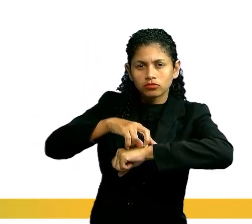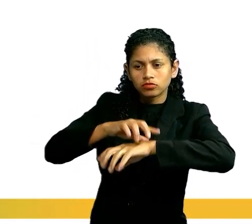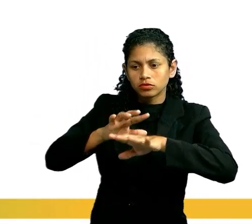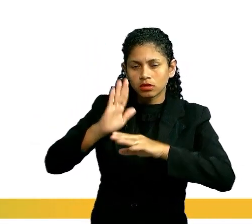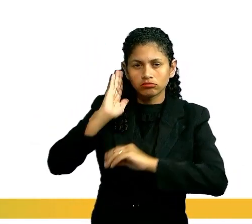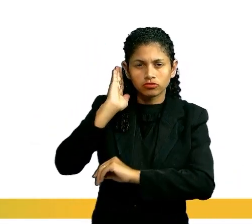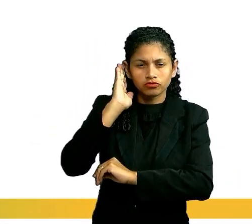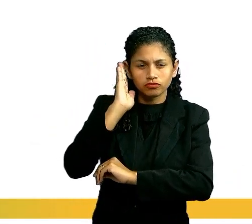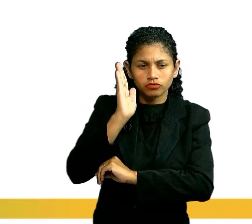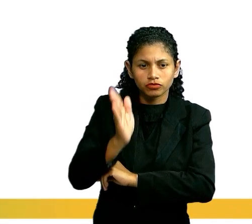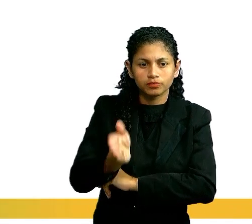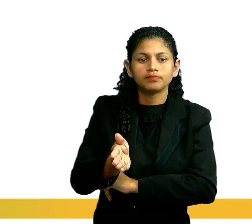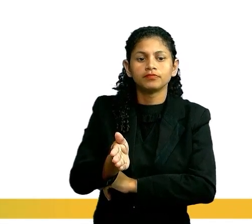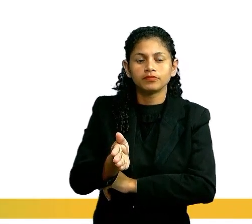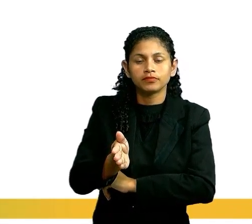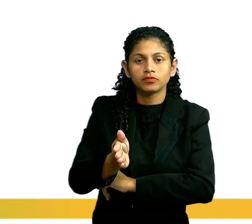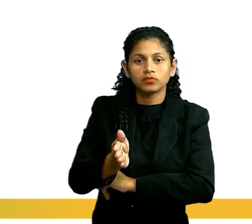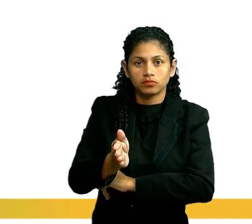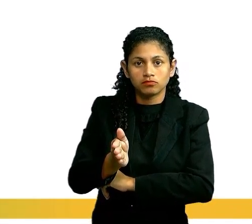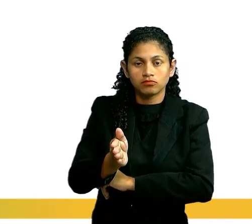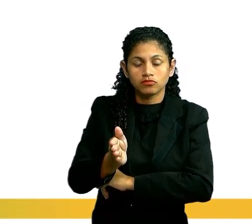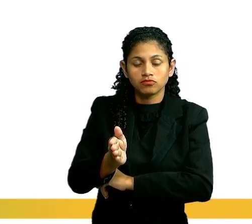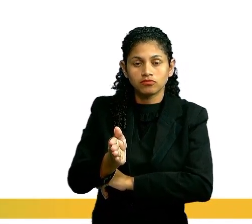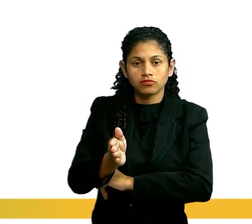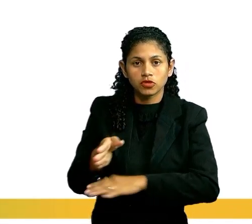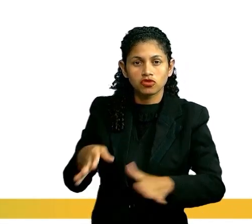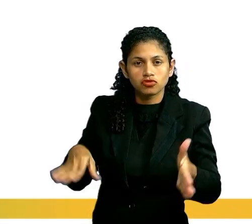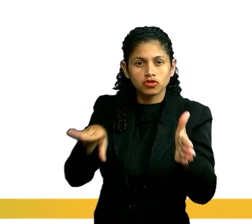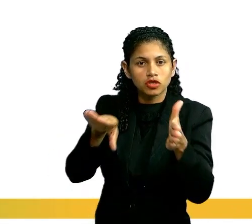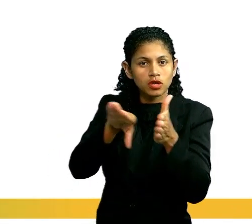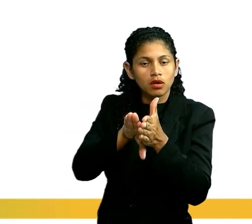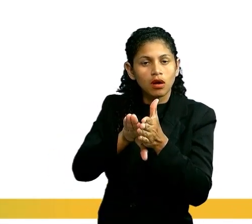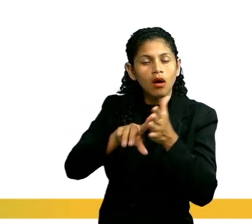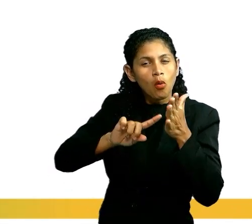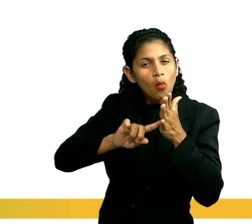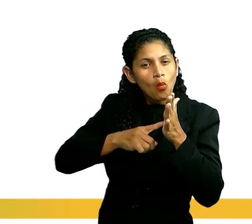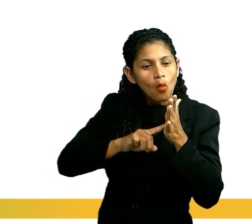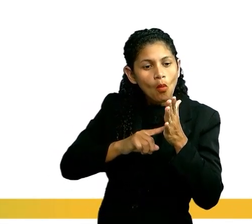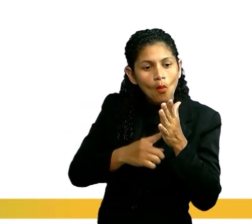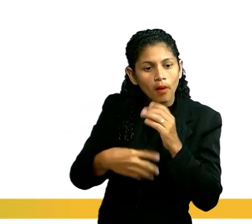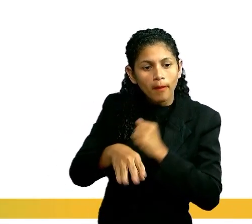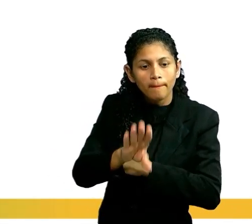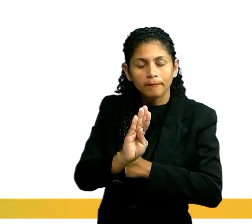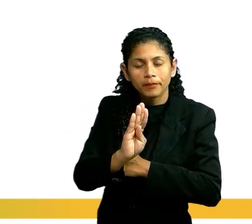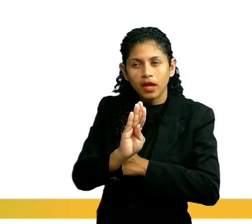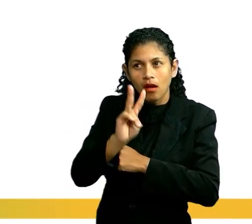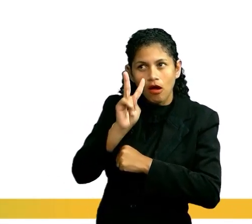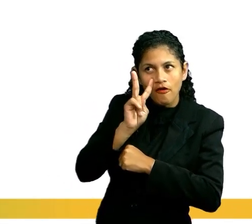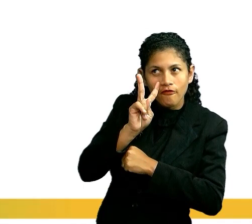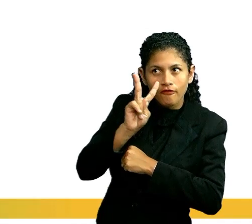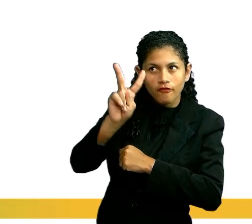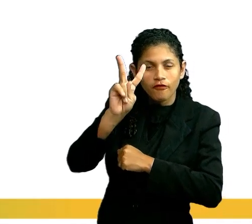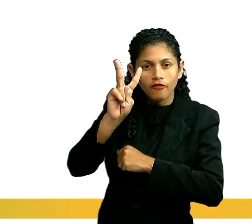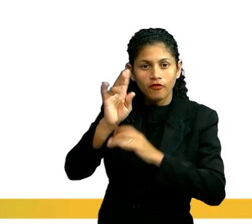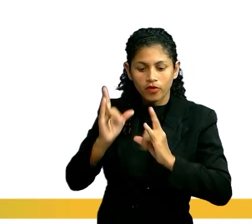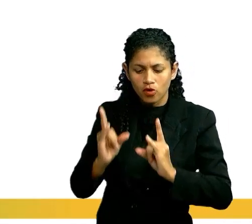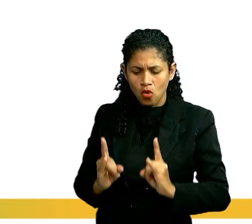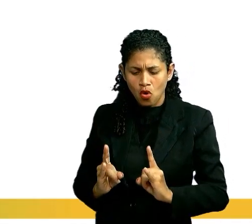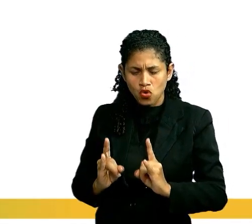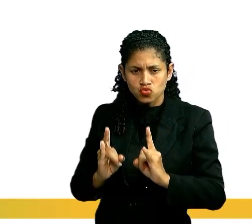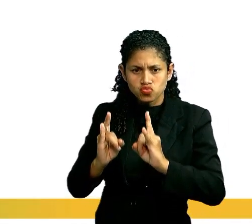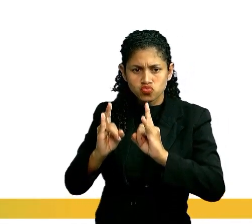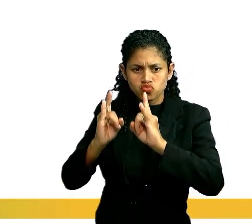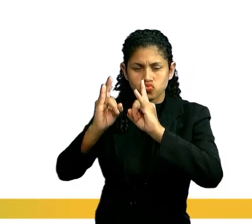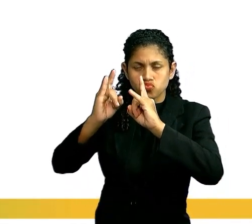ó. Chegará em um ponto B, de onde poderá ver o topo C do prédio sobre um ângulo